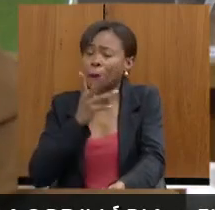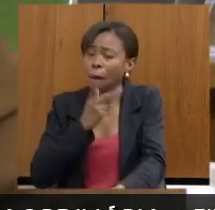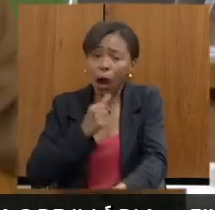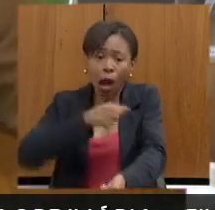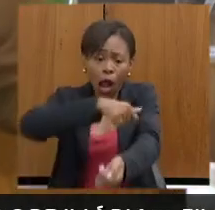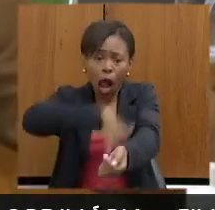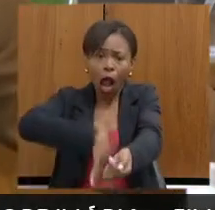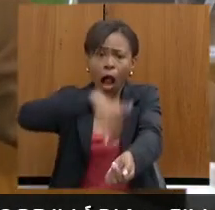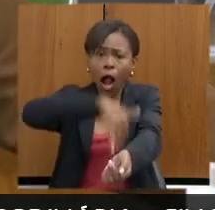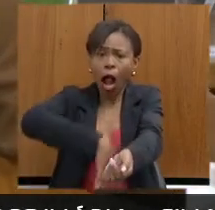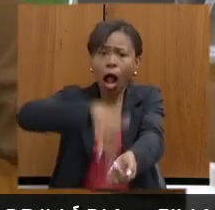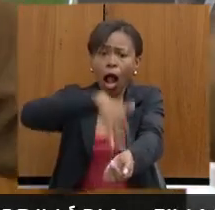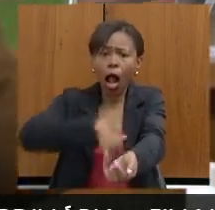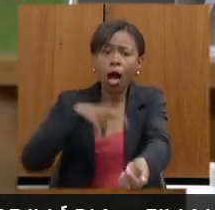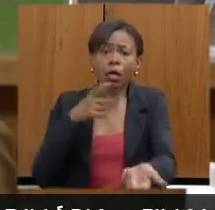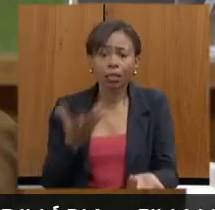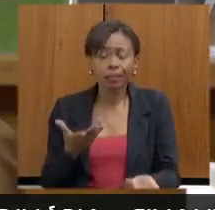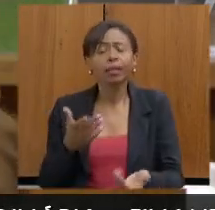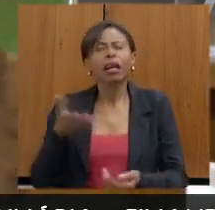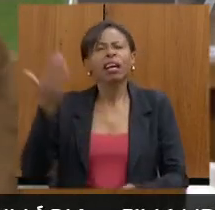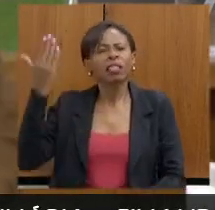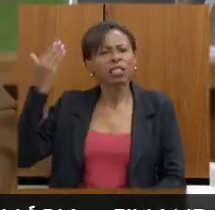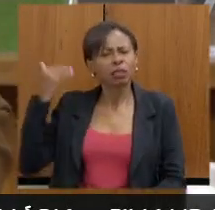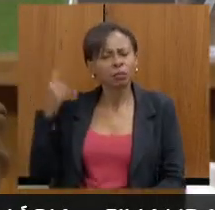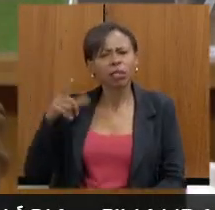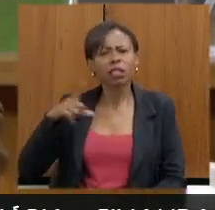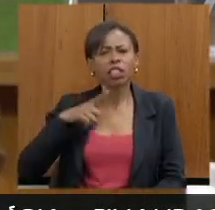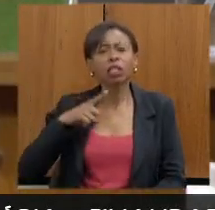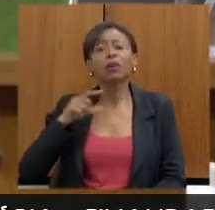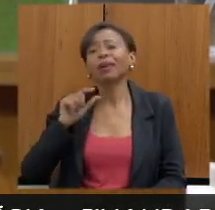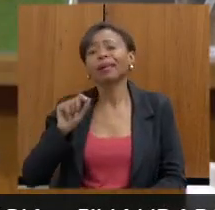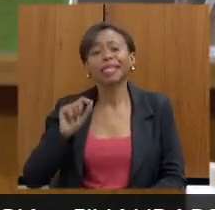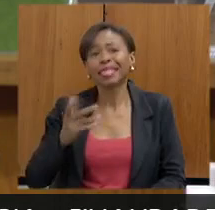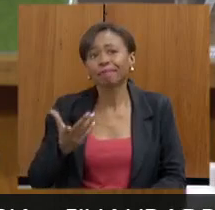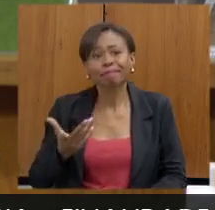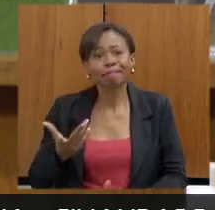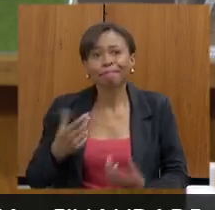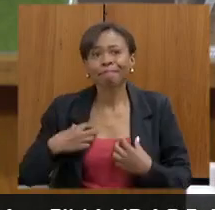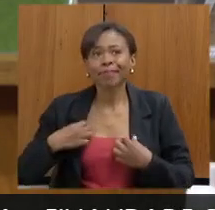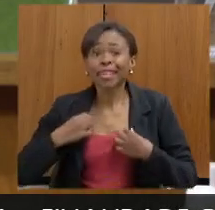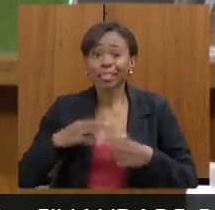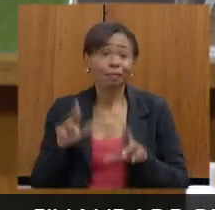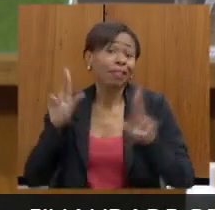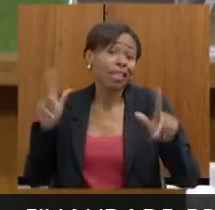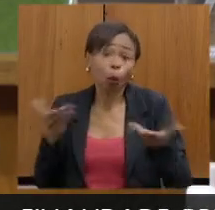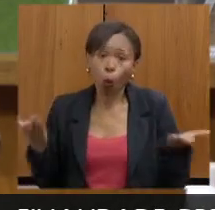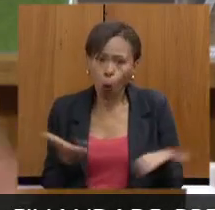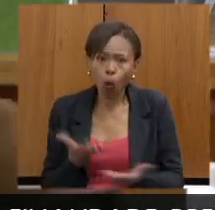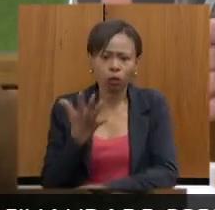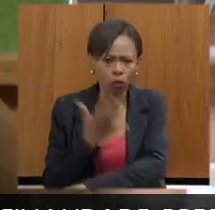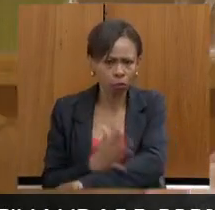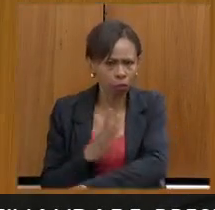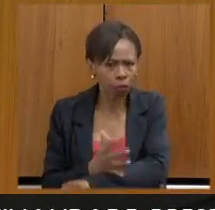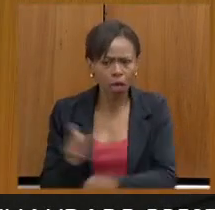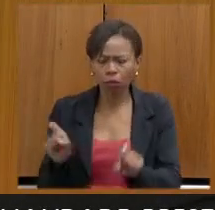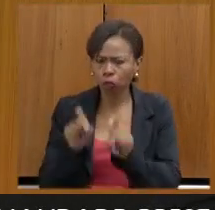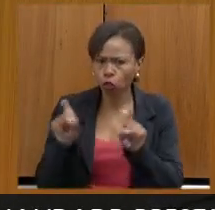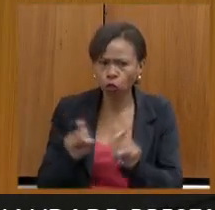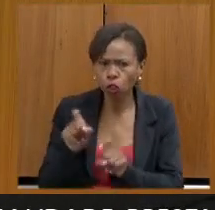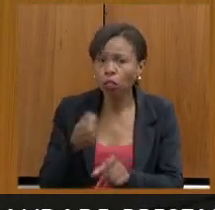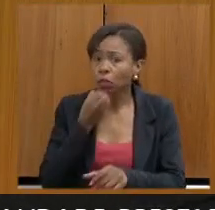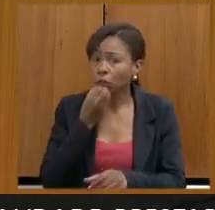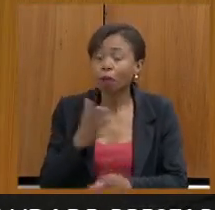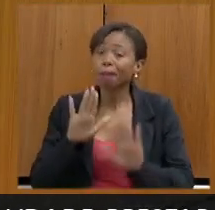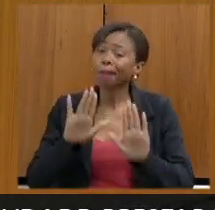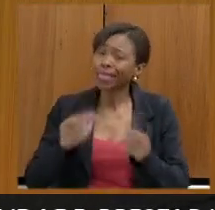esguichando então assim é isso antigamente a gente ia só com a cara EA coragem hoje tem tec a gente tem que treinamento mas precisa de